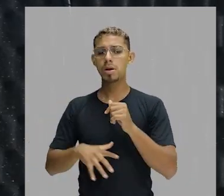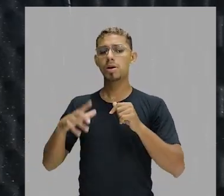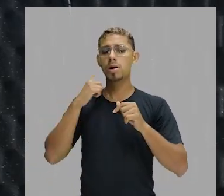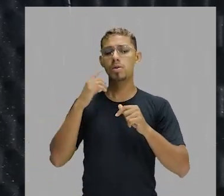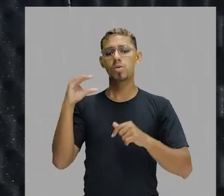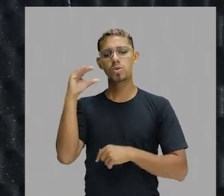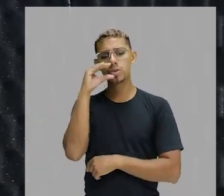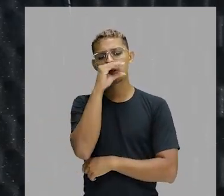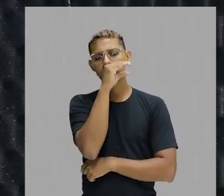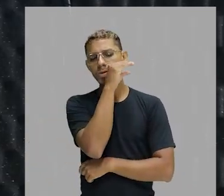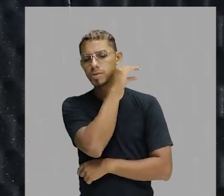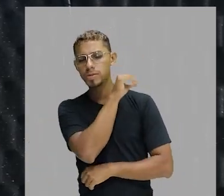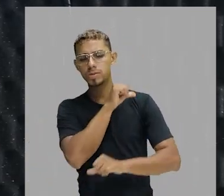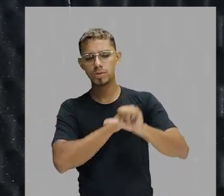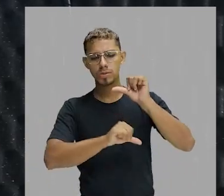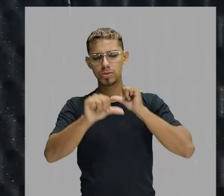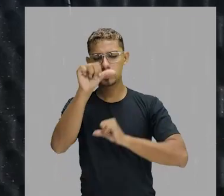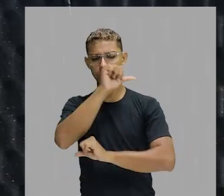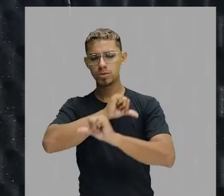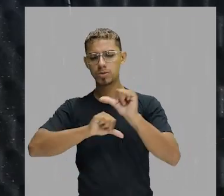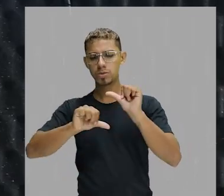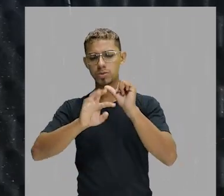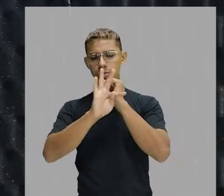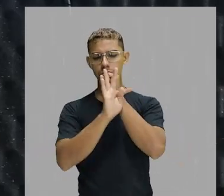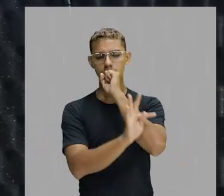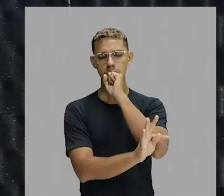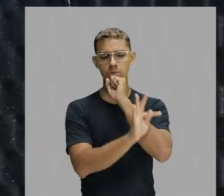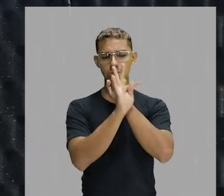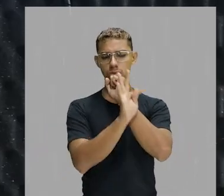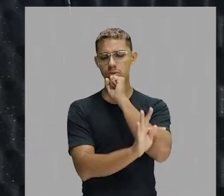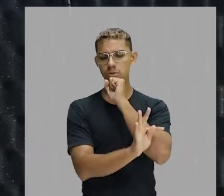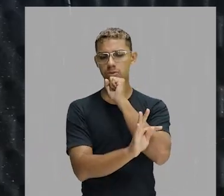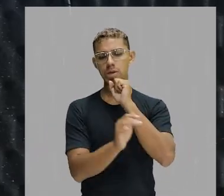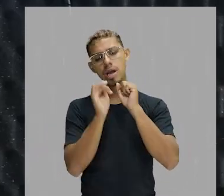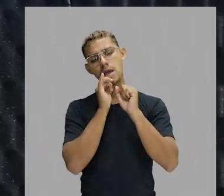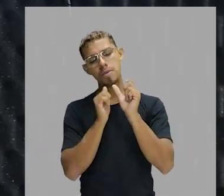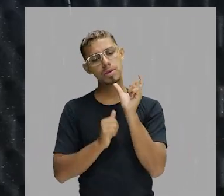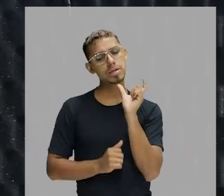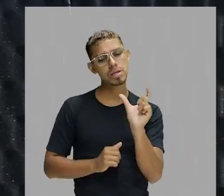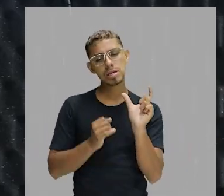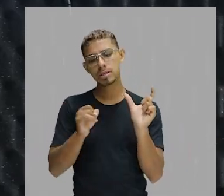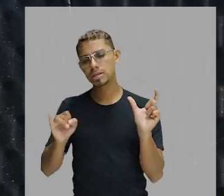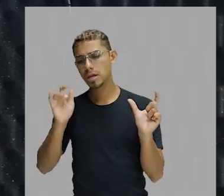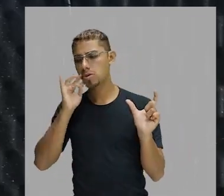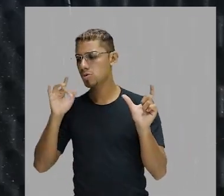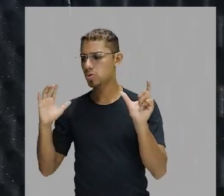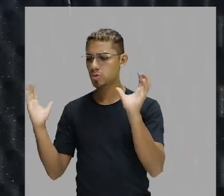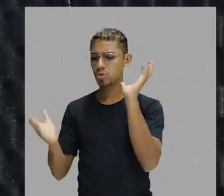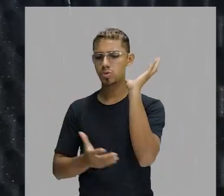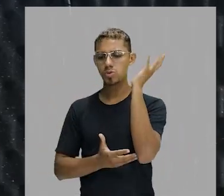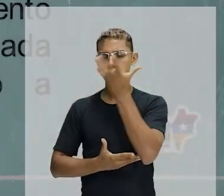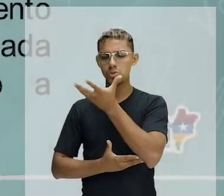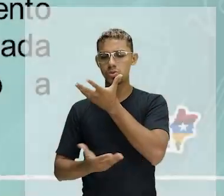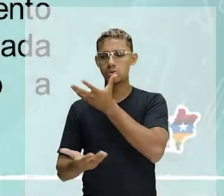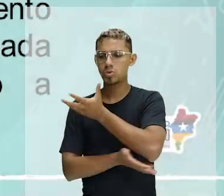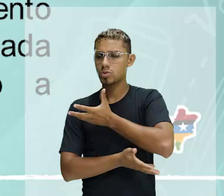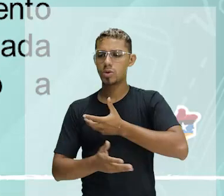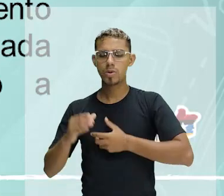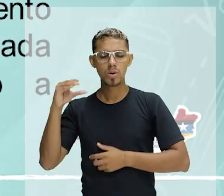de calor, que elevaria as temperaturas, ó, certinho, galera. Se eu desmato, fica mais quente, né? Então isso aqui, ó,